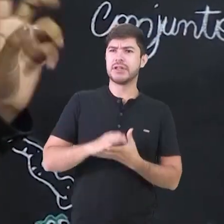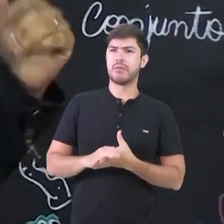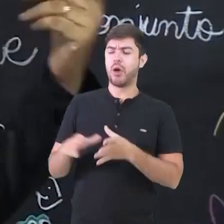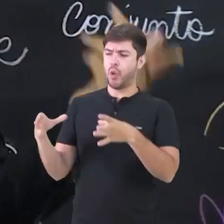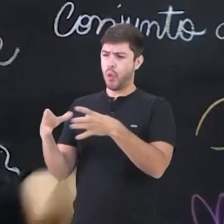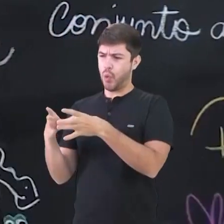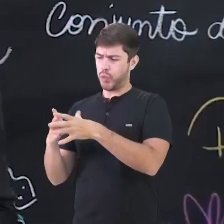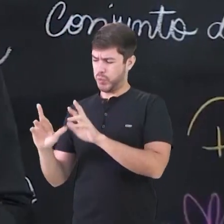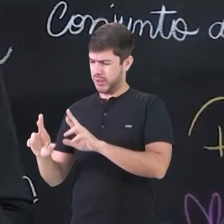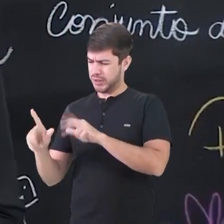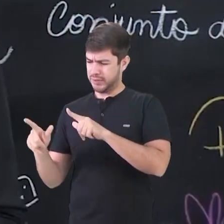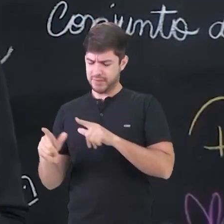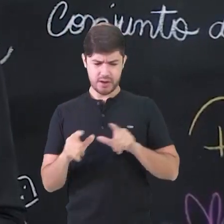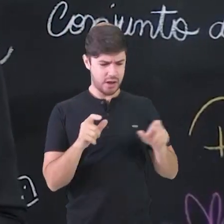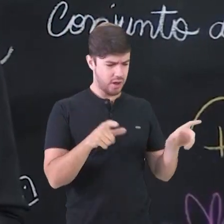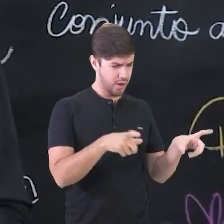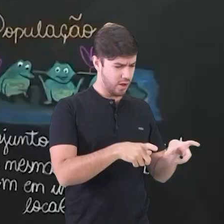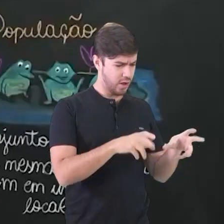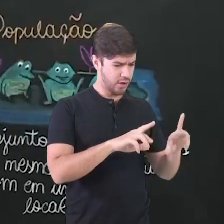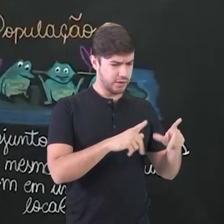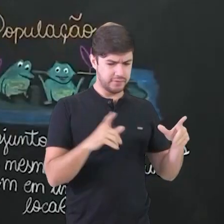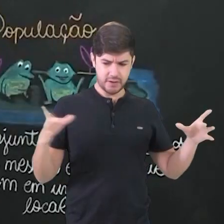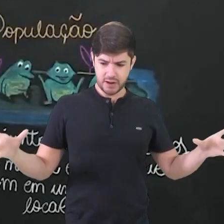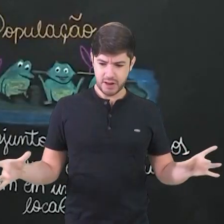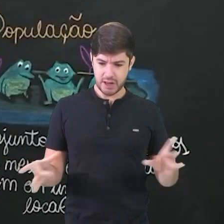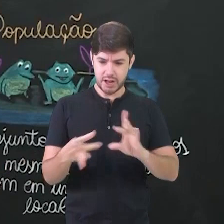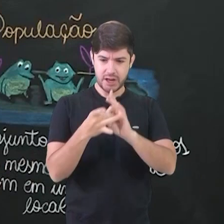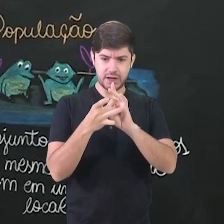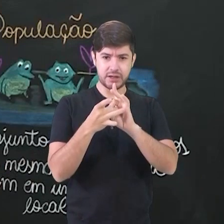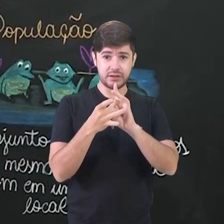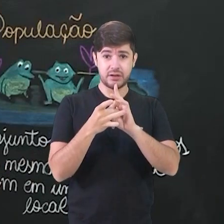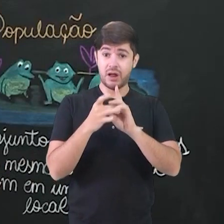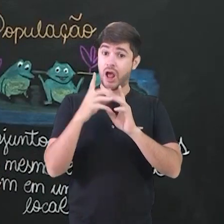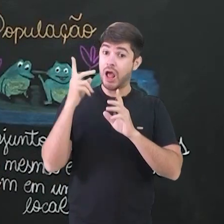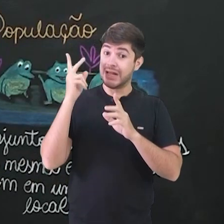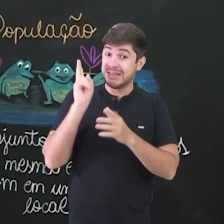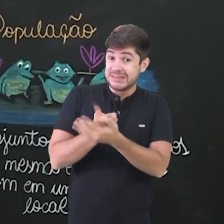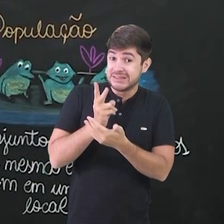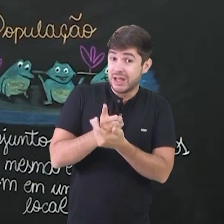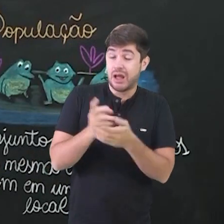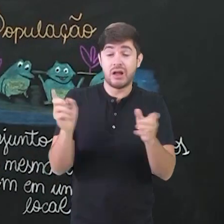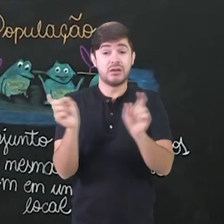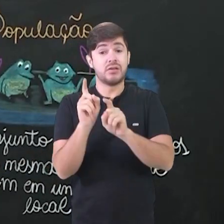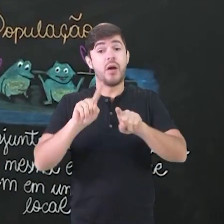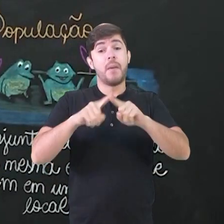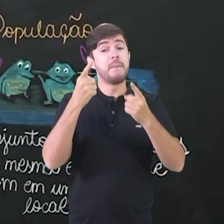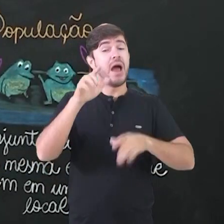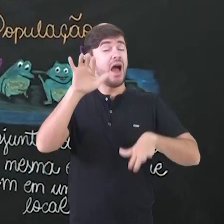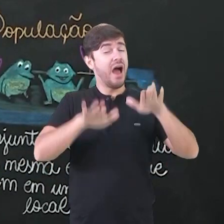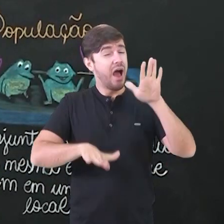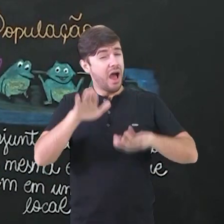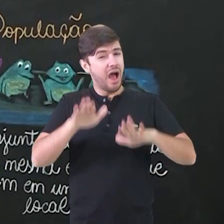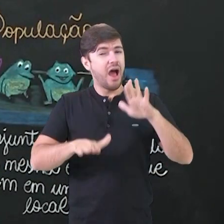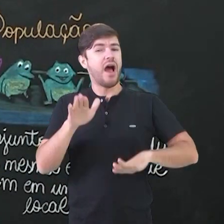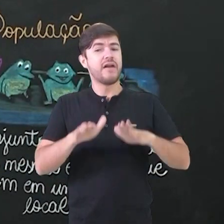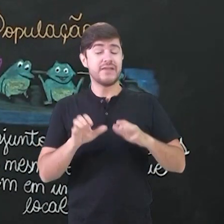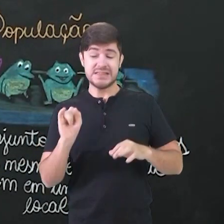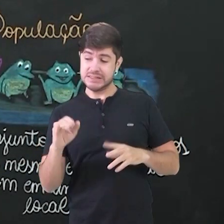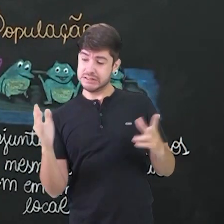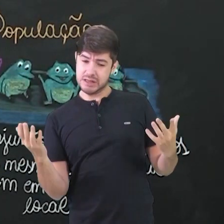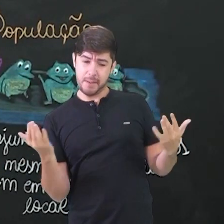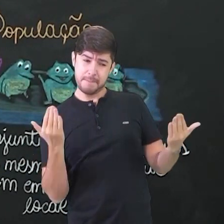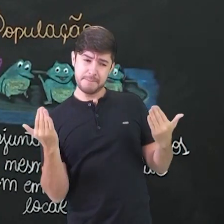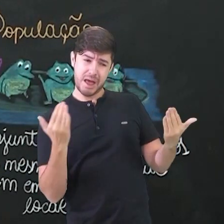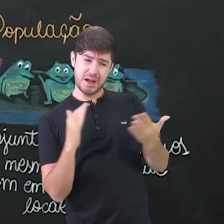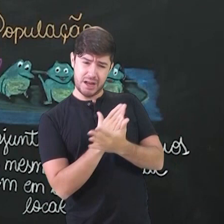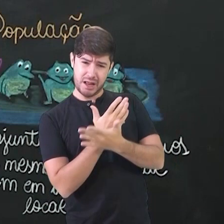espécie diferente se reproduzir com outra? Normalmente não, porém, algumas espécies que são aparentadas entre si, elas podem